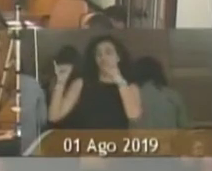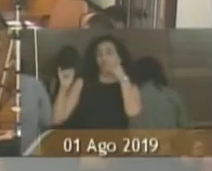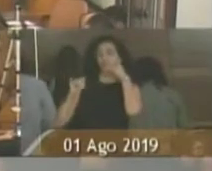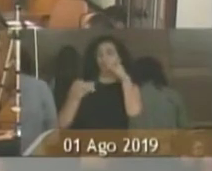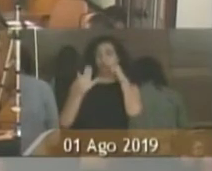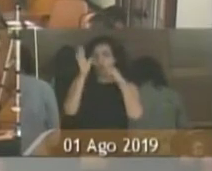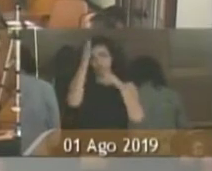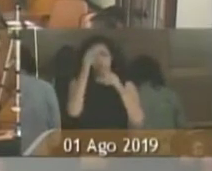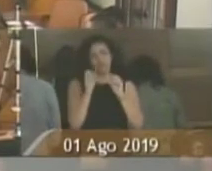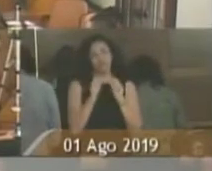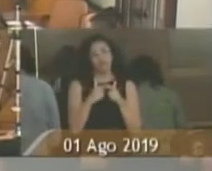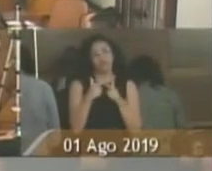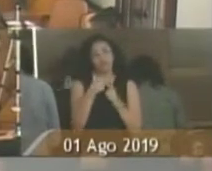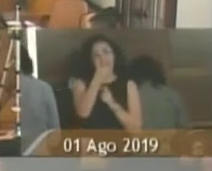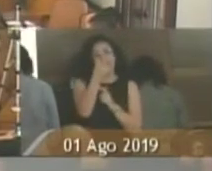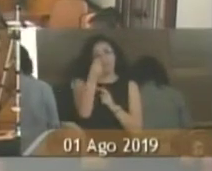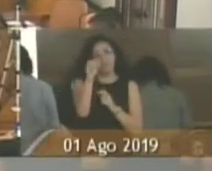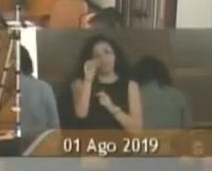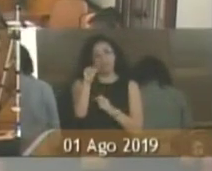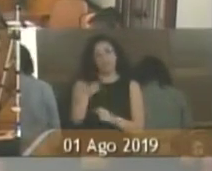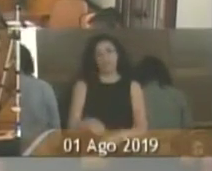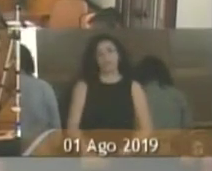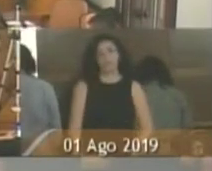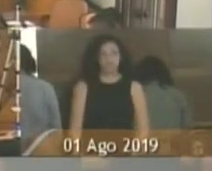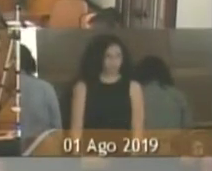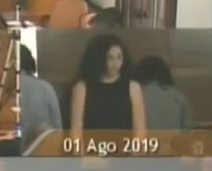resolver. 10 minutinhos, por gentileza.